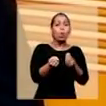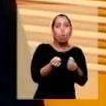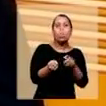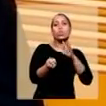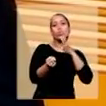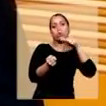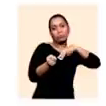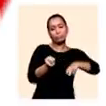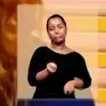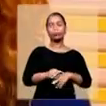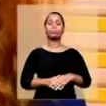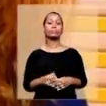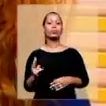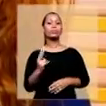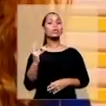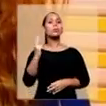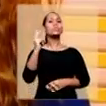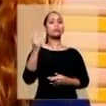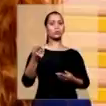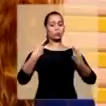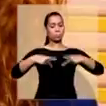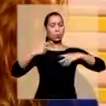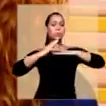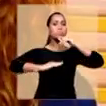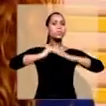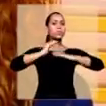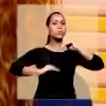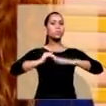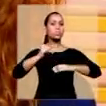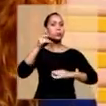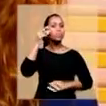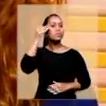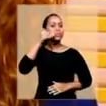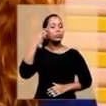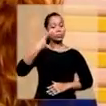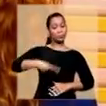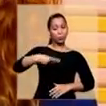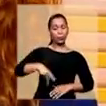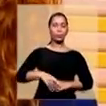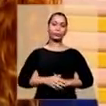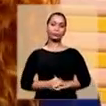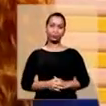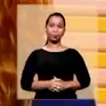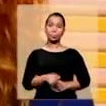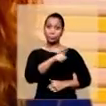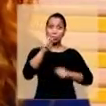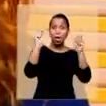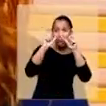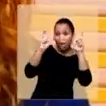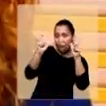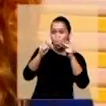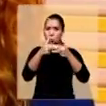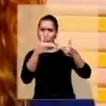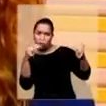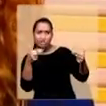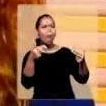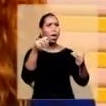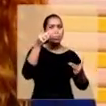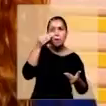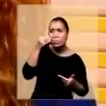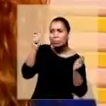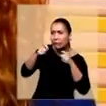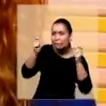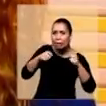o autoconhecimento. Valorize a sua experiência, o seu potencial e esteja atento às oportunidades